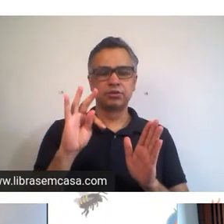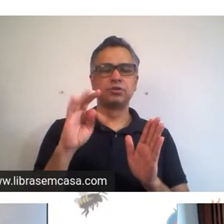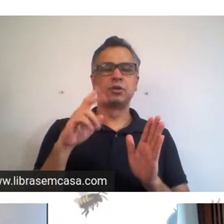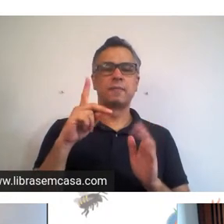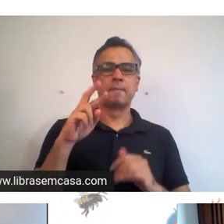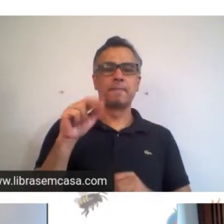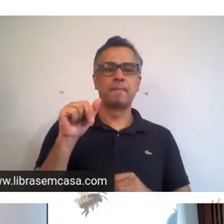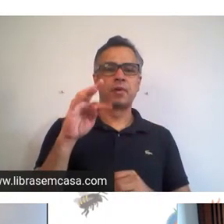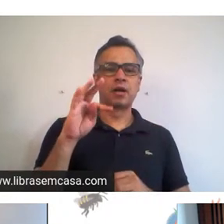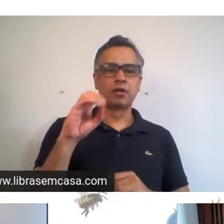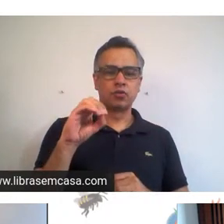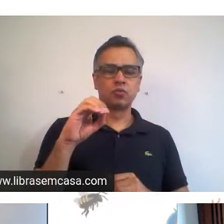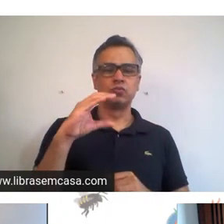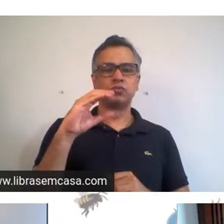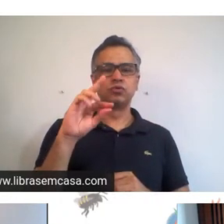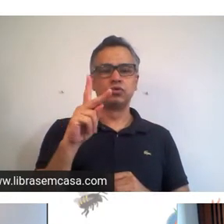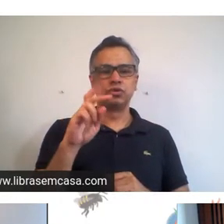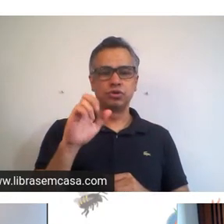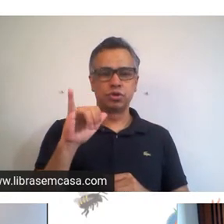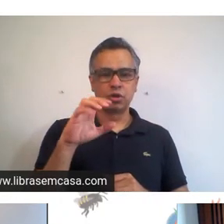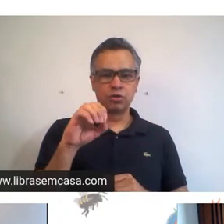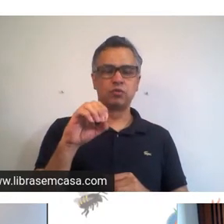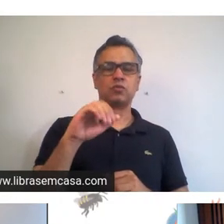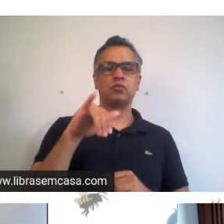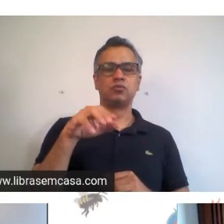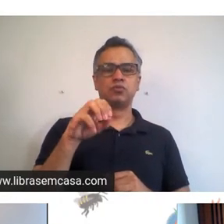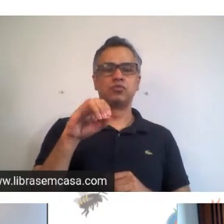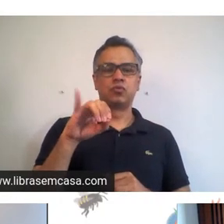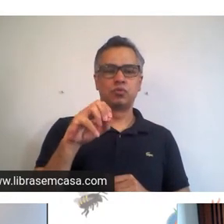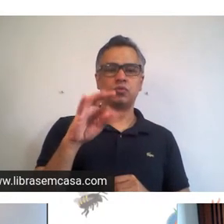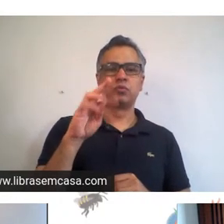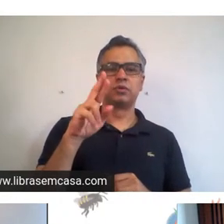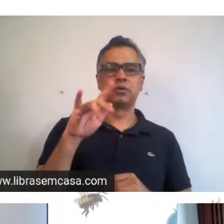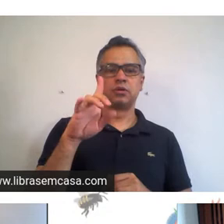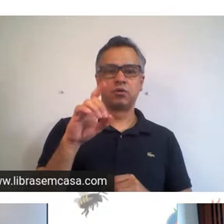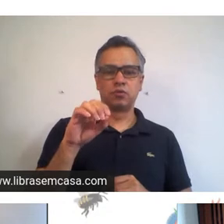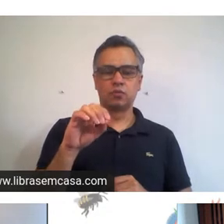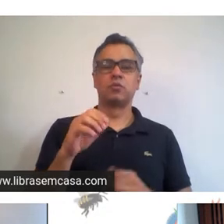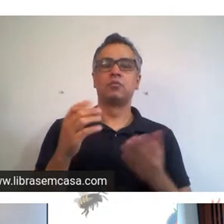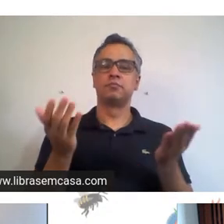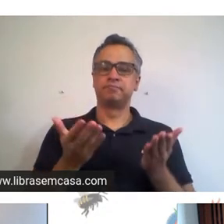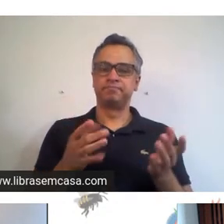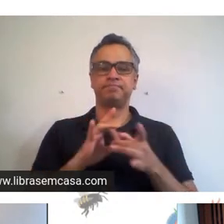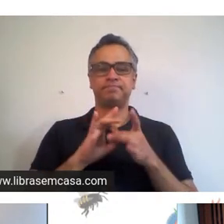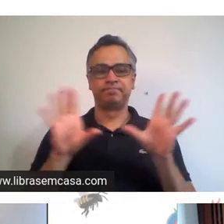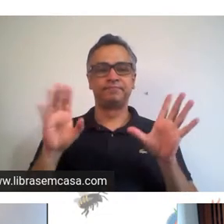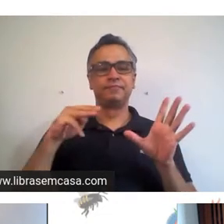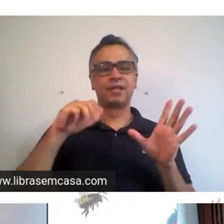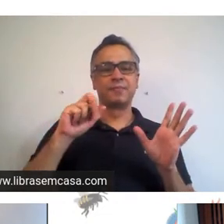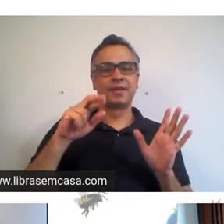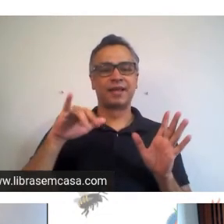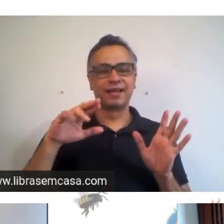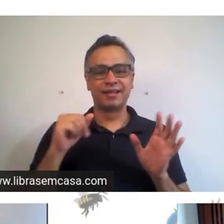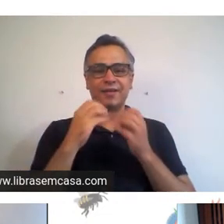Então, passo a palavra para a Marina. E desejo para vocês uma boa atividade